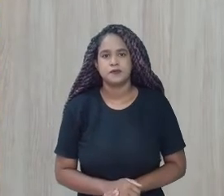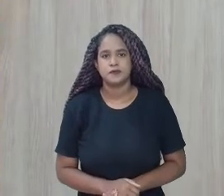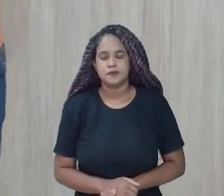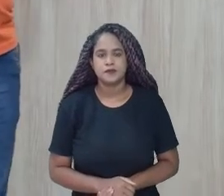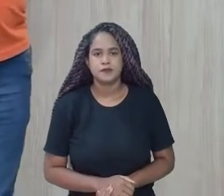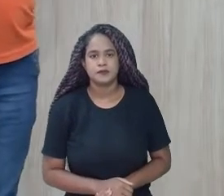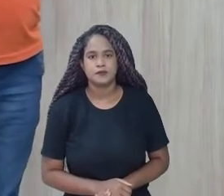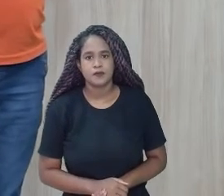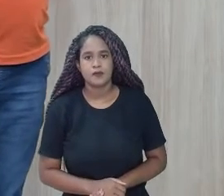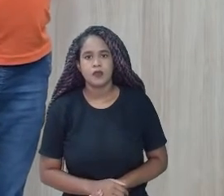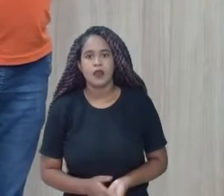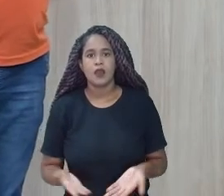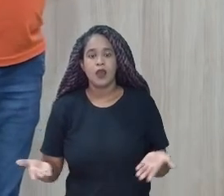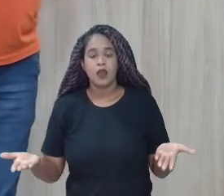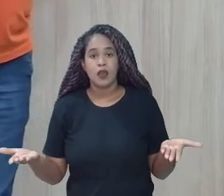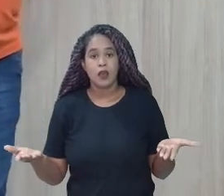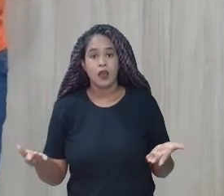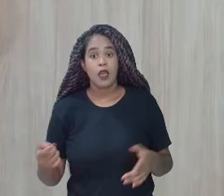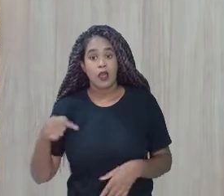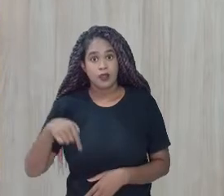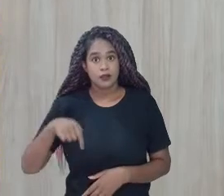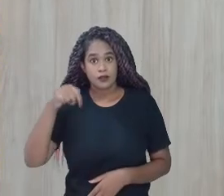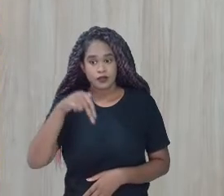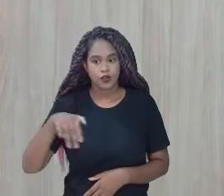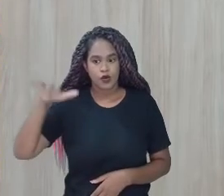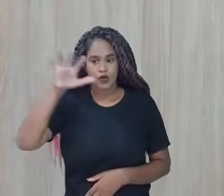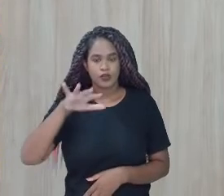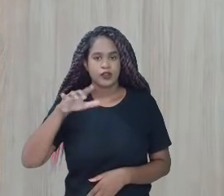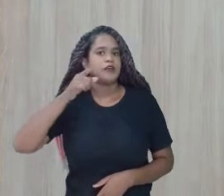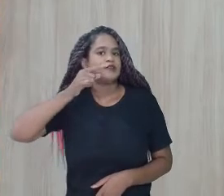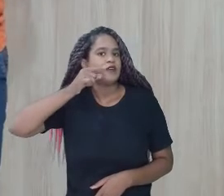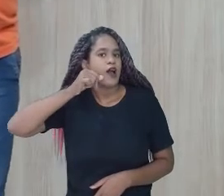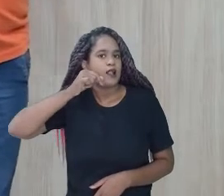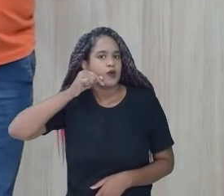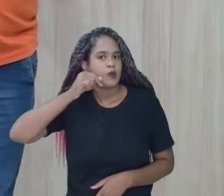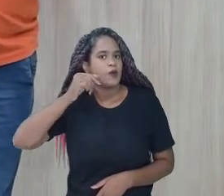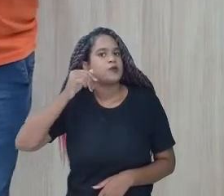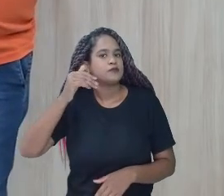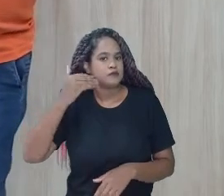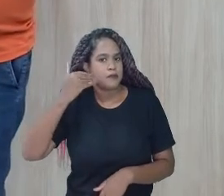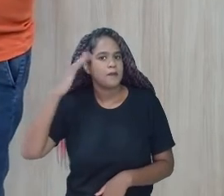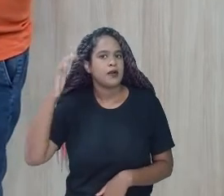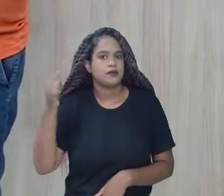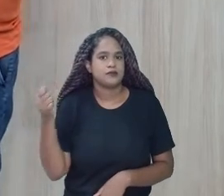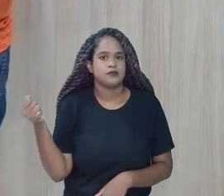aí perdeu para o estado de Alagoas. Né? Alagoas hoje produz mais cana-de-açúcar, né, mais